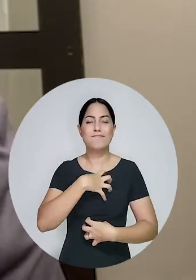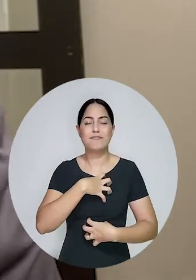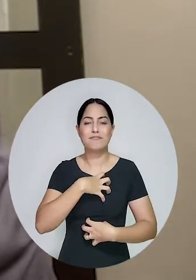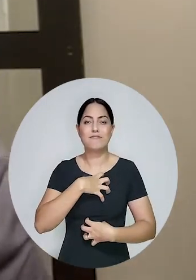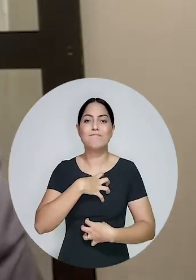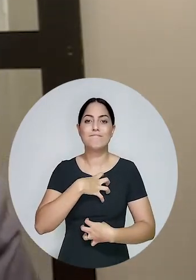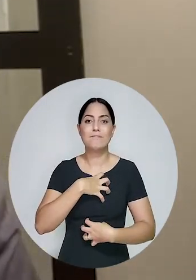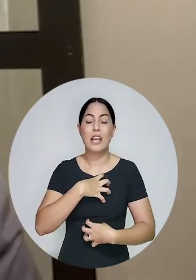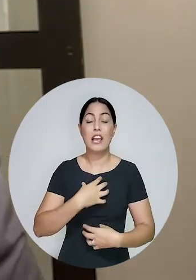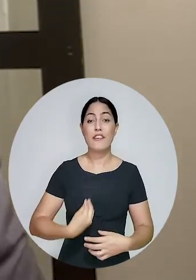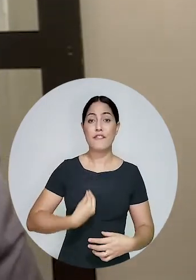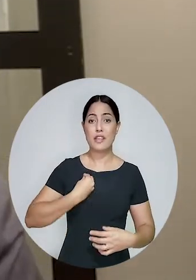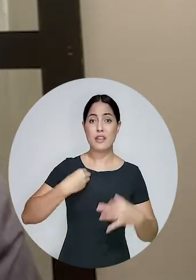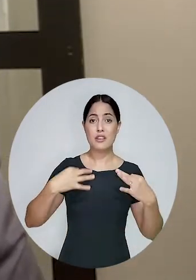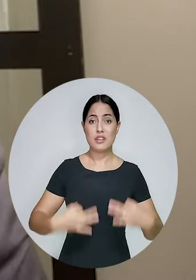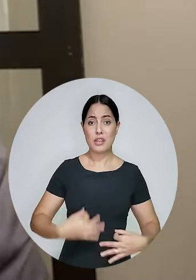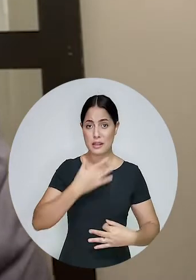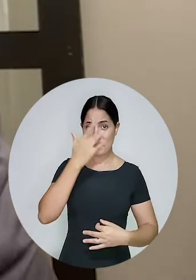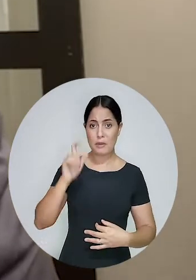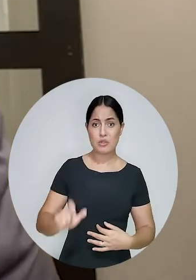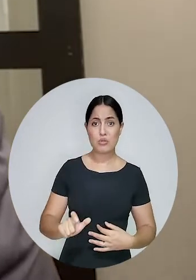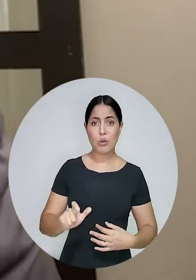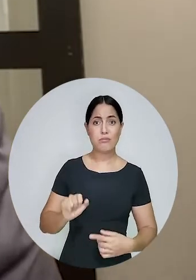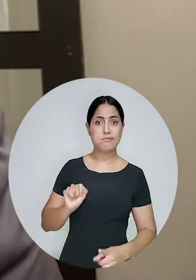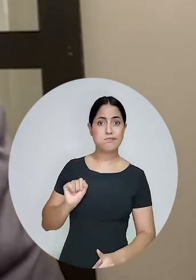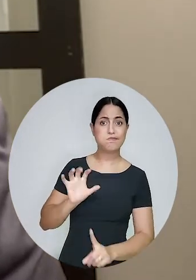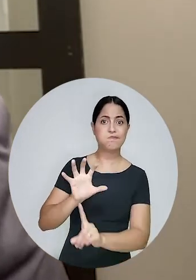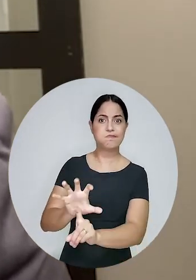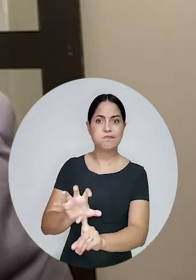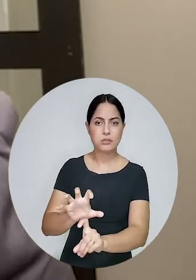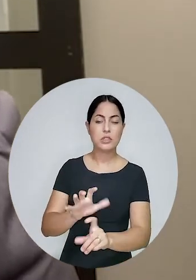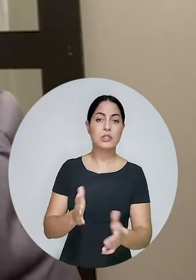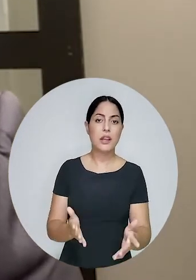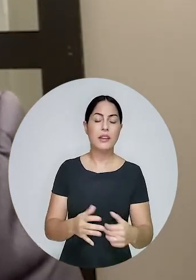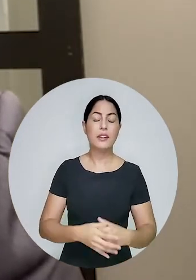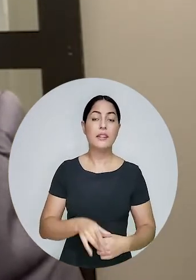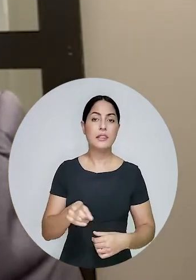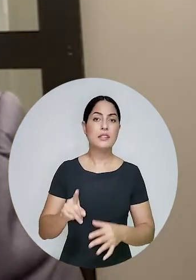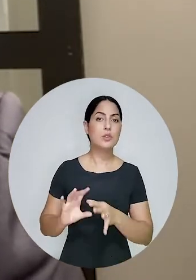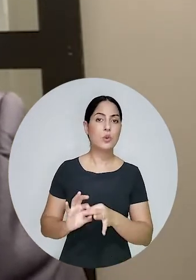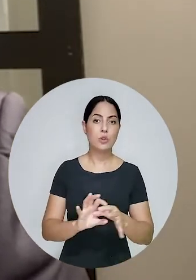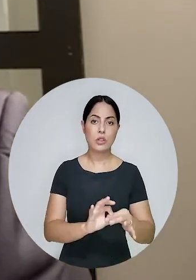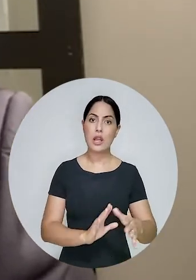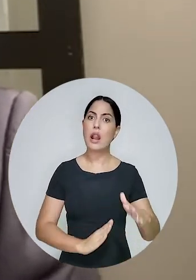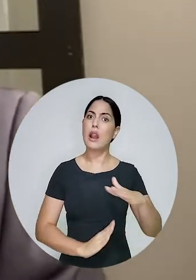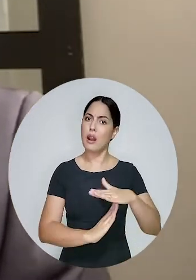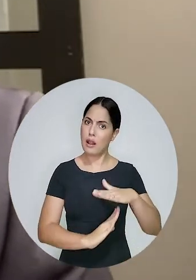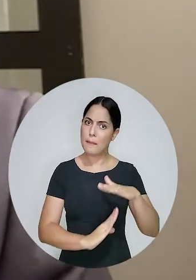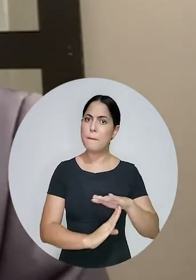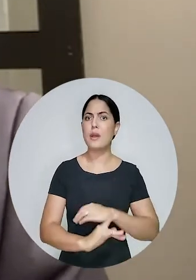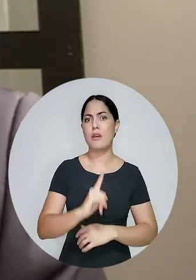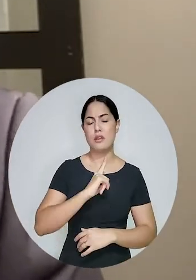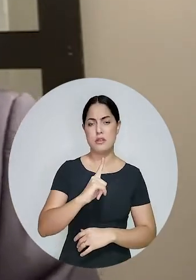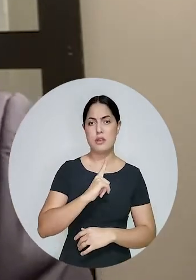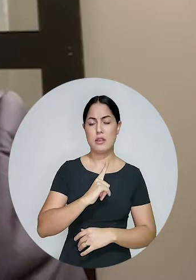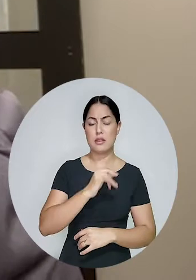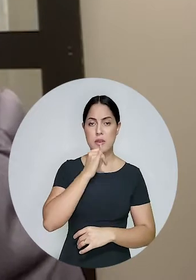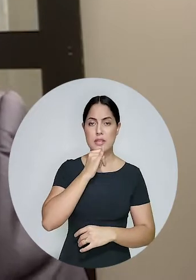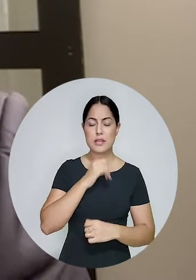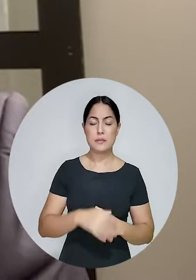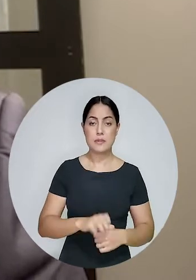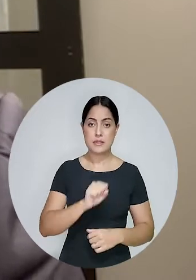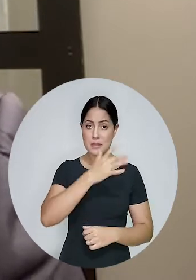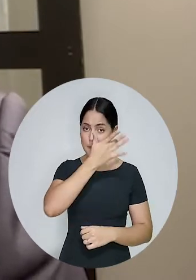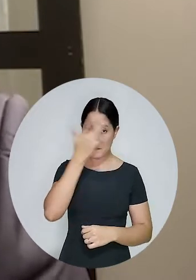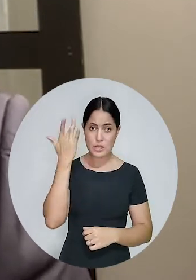atingindo o sentimento religioso, a dignidade da pessoa. Então, há um limite, e esse limite é traçado pelo direito alheio. Se